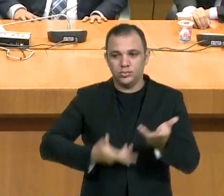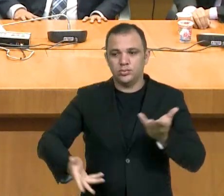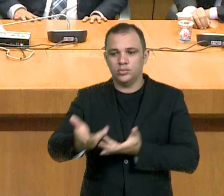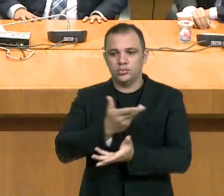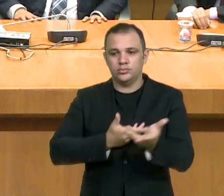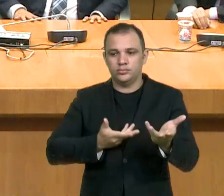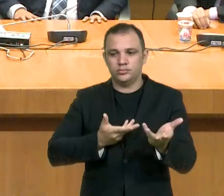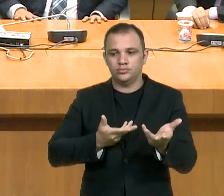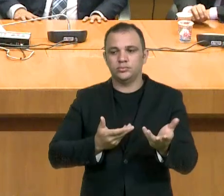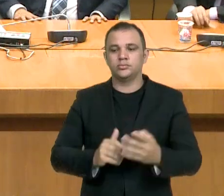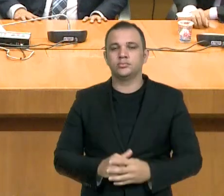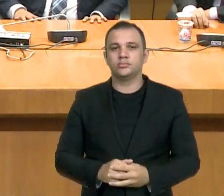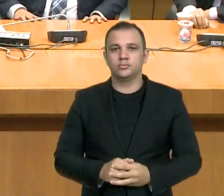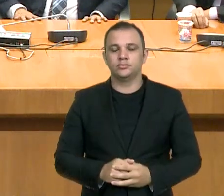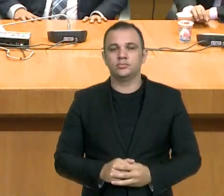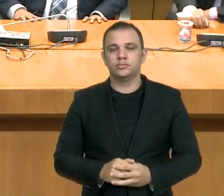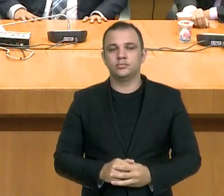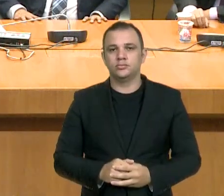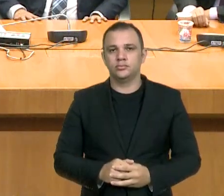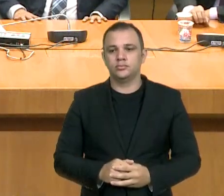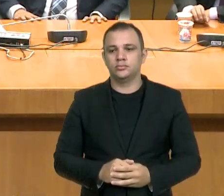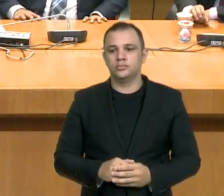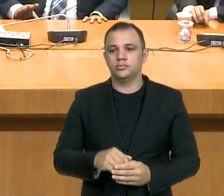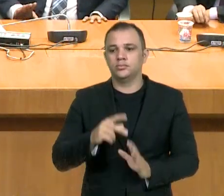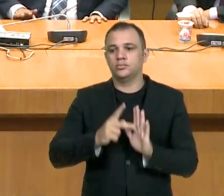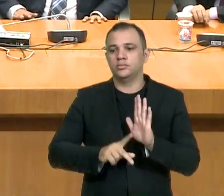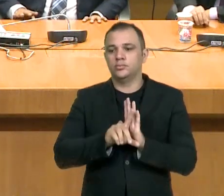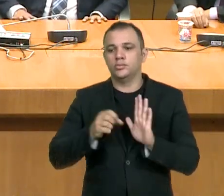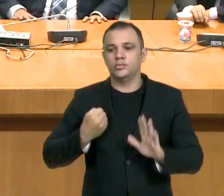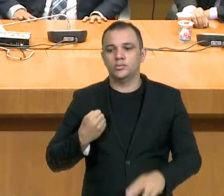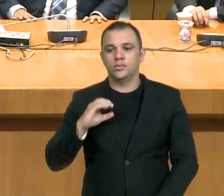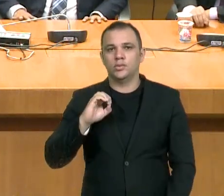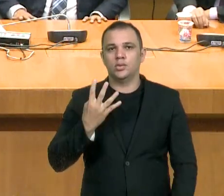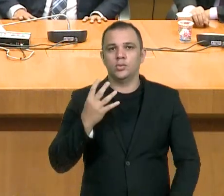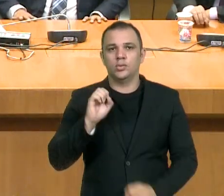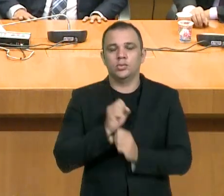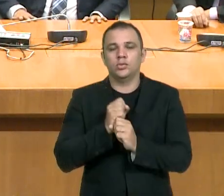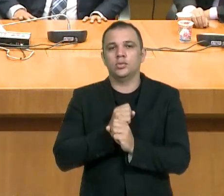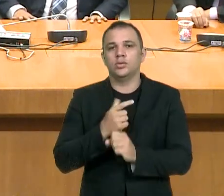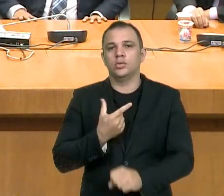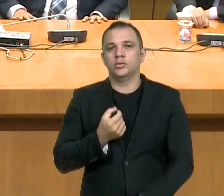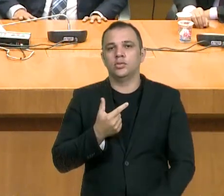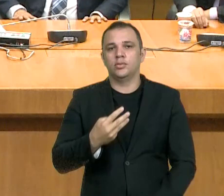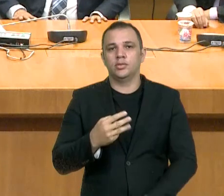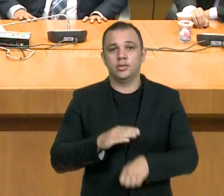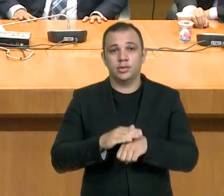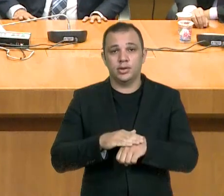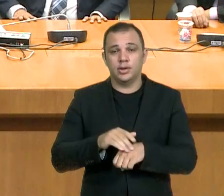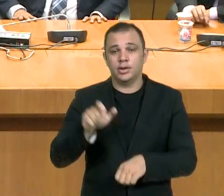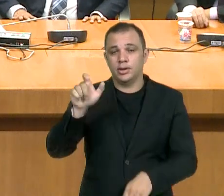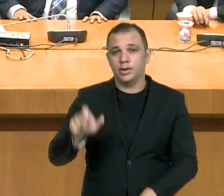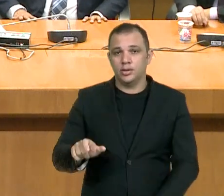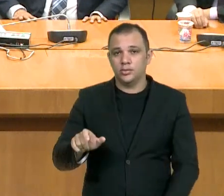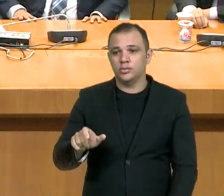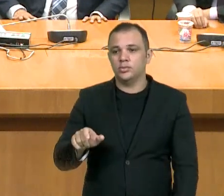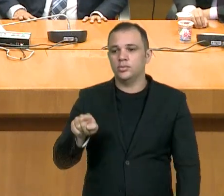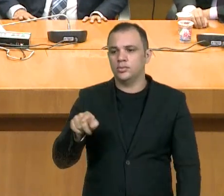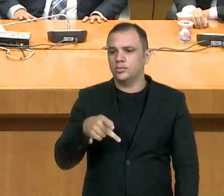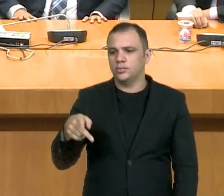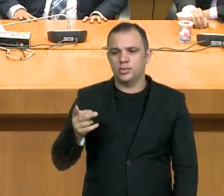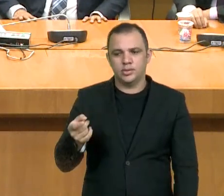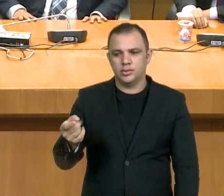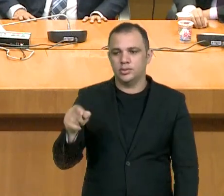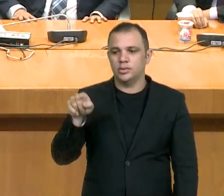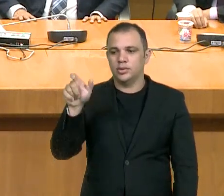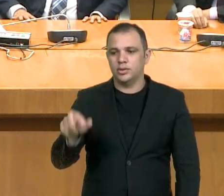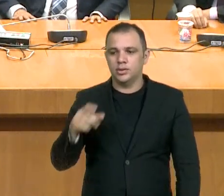tramitação ordinária. Projeto de lei número 048/2023, de autoria do nosso sempre presidente deputado Arnaldo